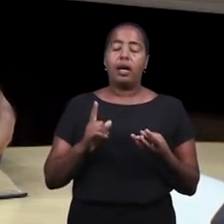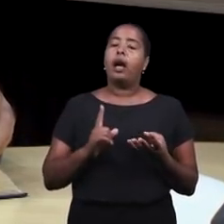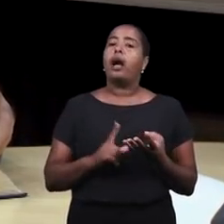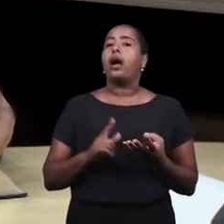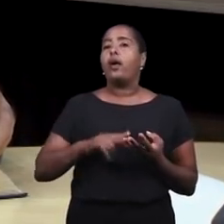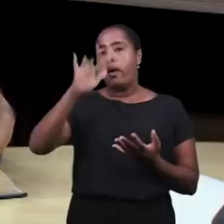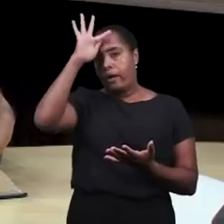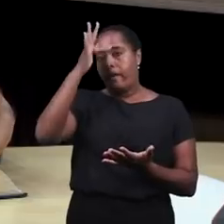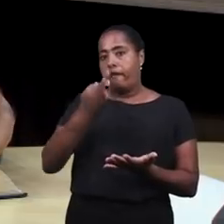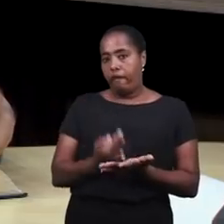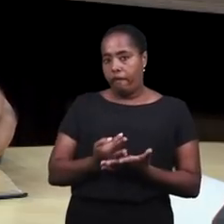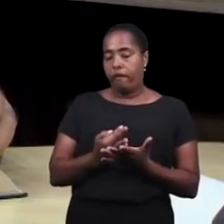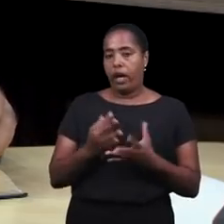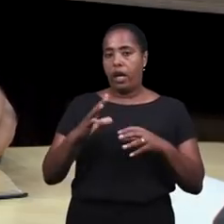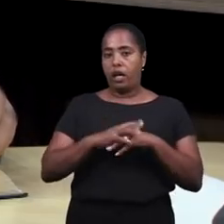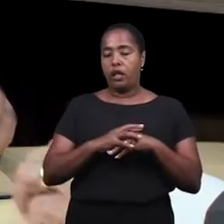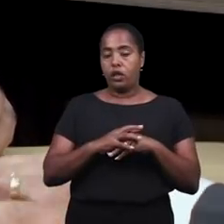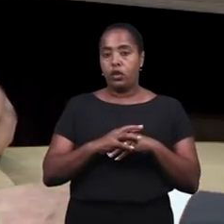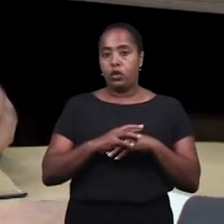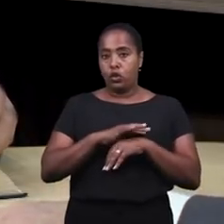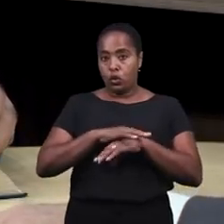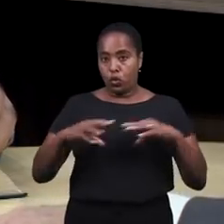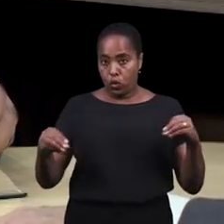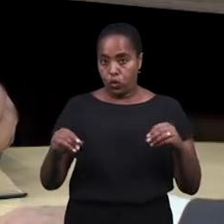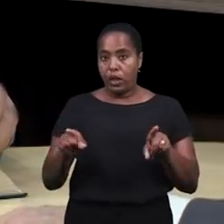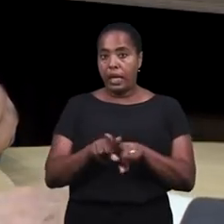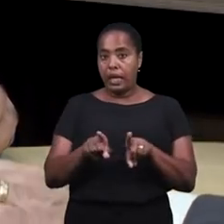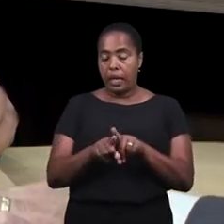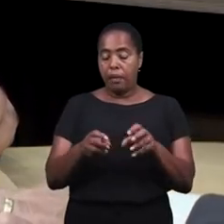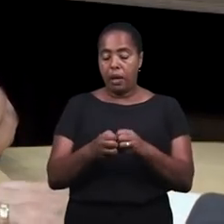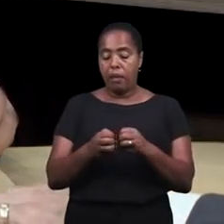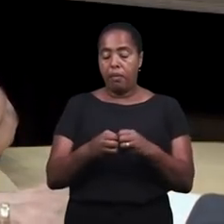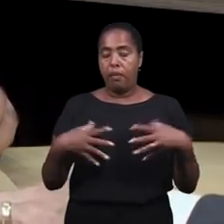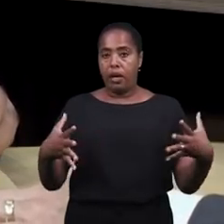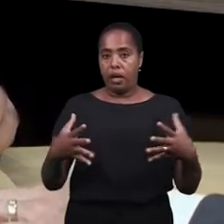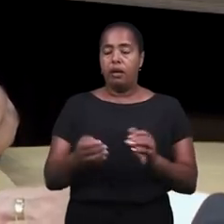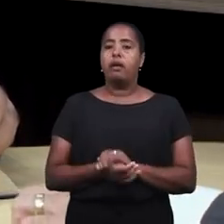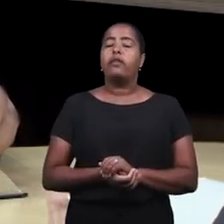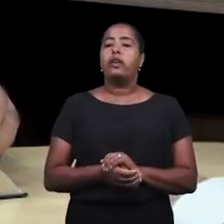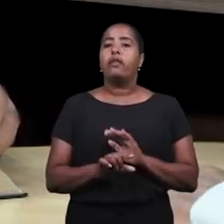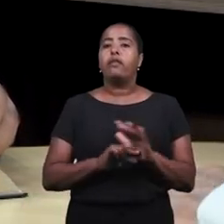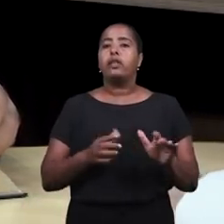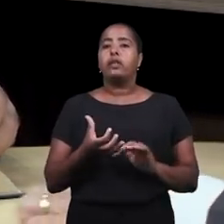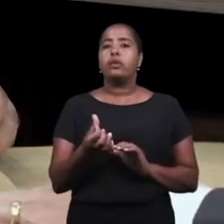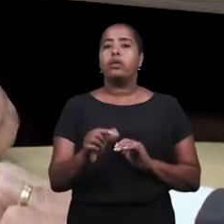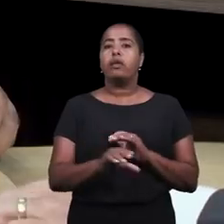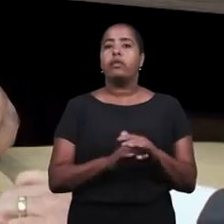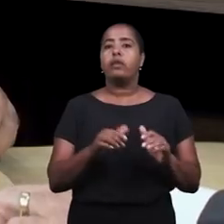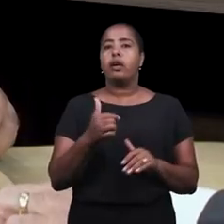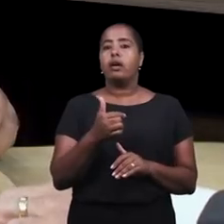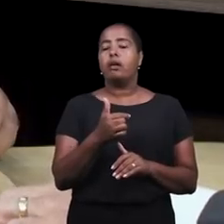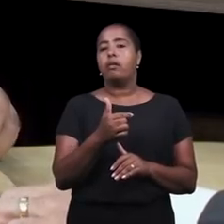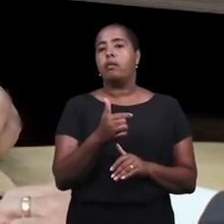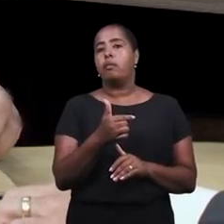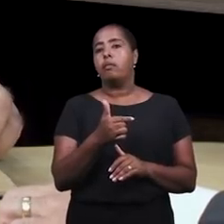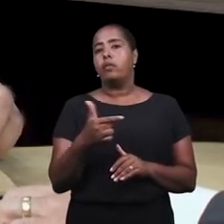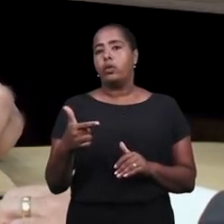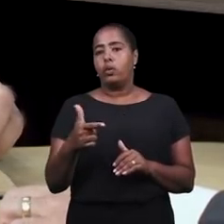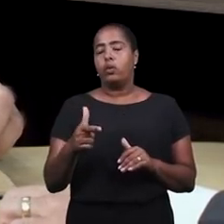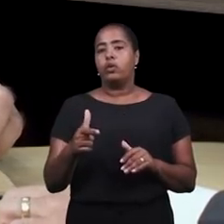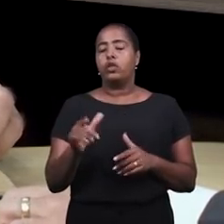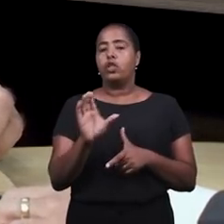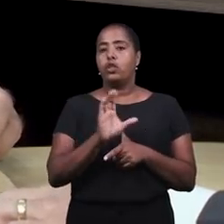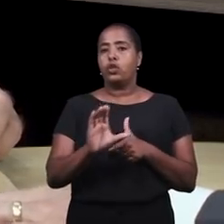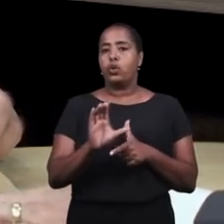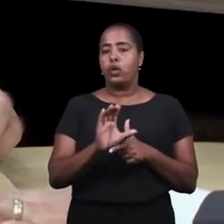fé, dons de curar e maravilha. E nós temos como base o verso 9 do capítulo 12 da primeira carta de Paulo aos